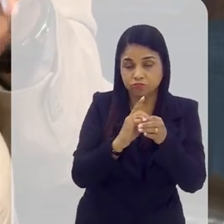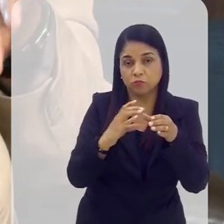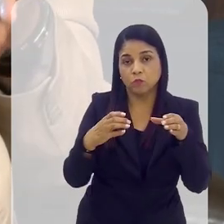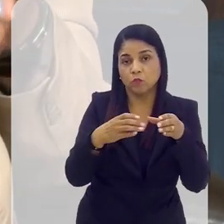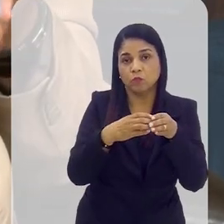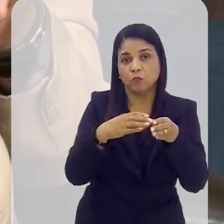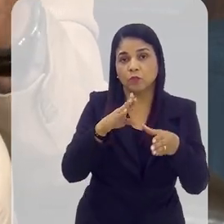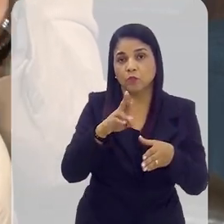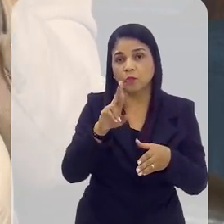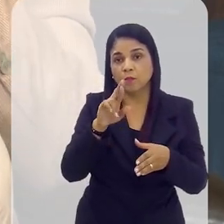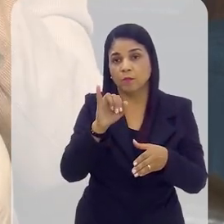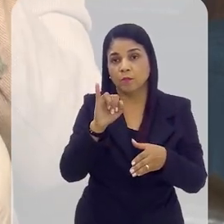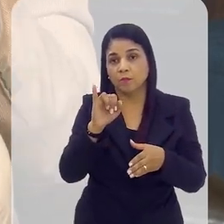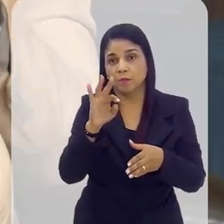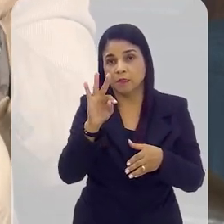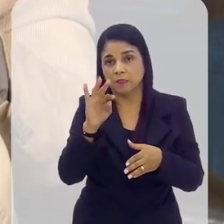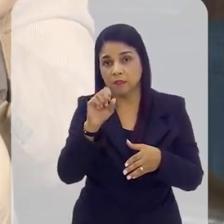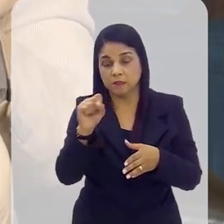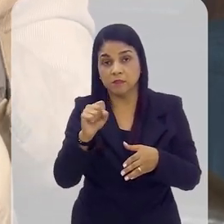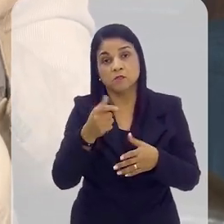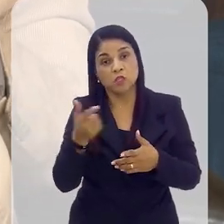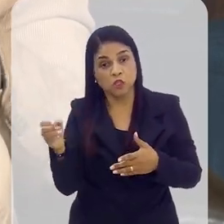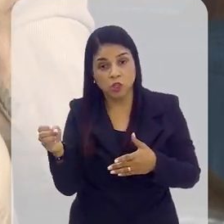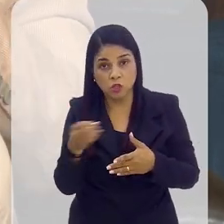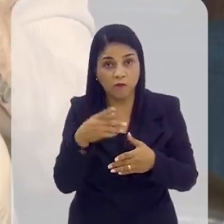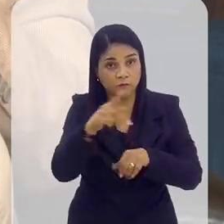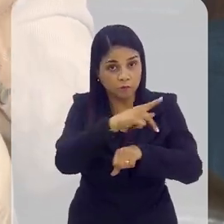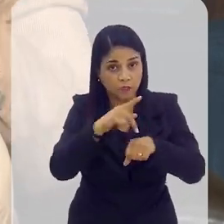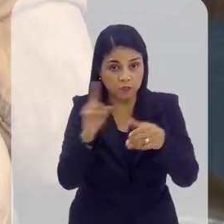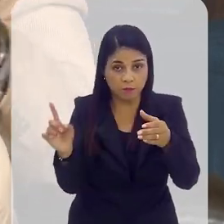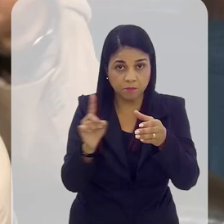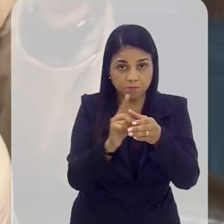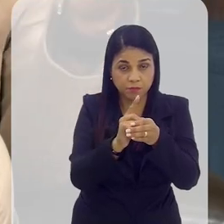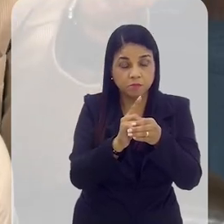até agora, por esses meses, novos países querem entrar no grupo